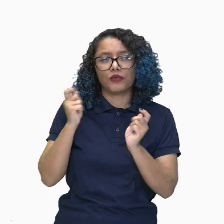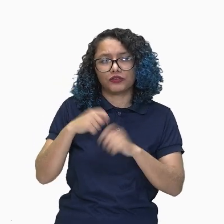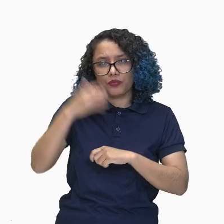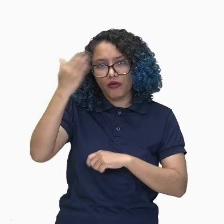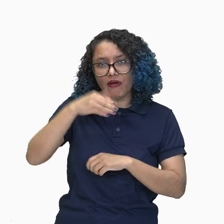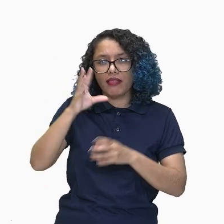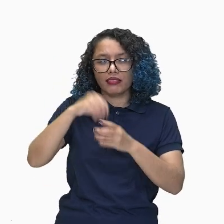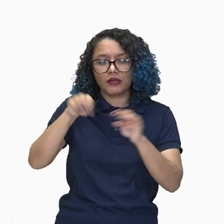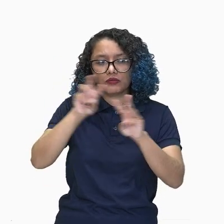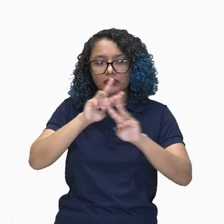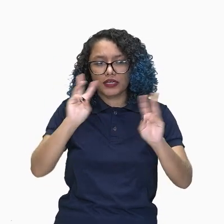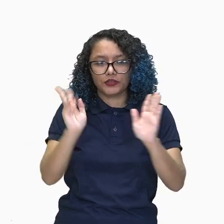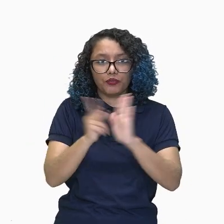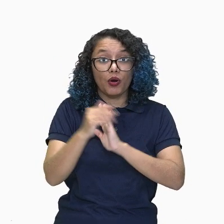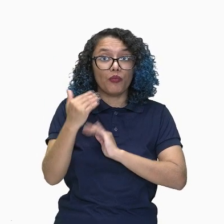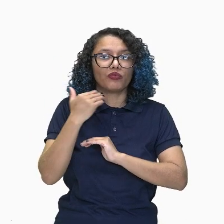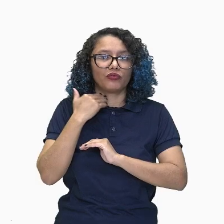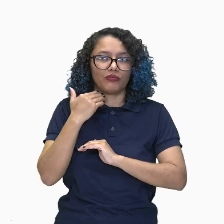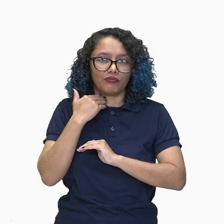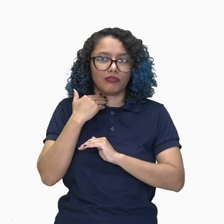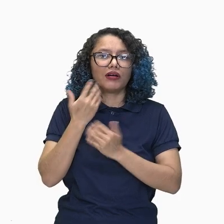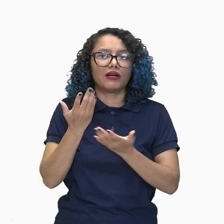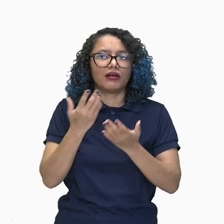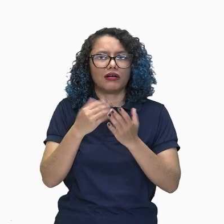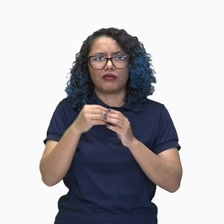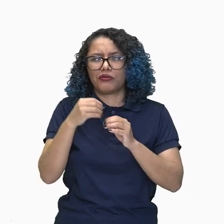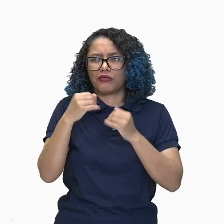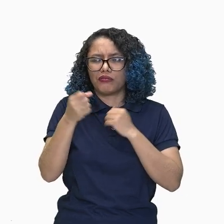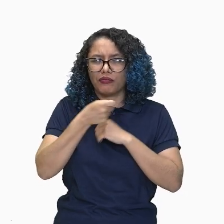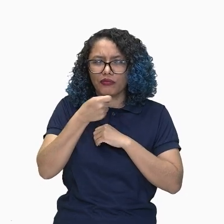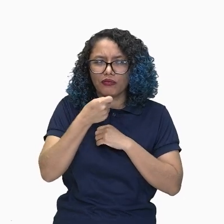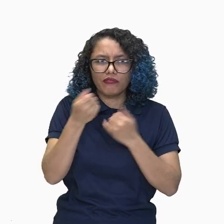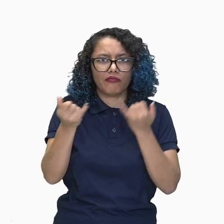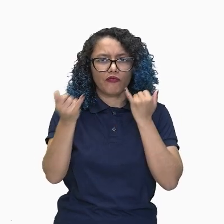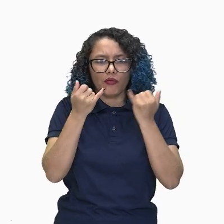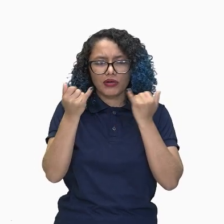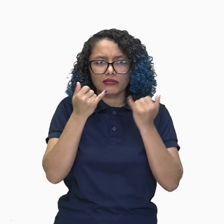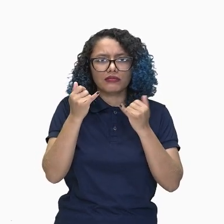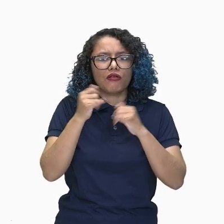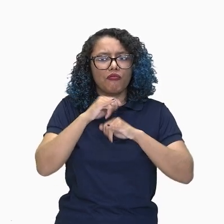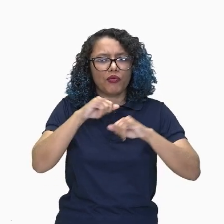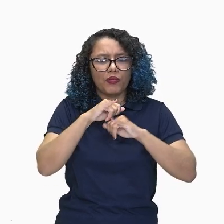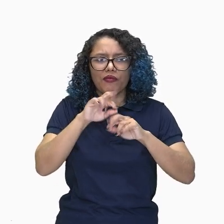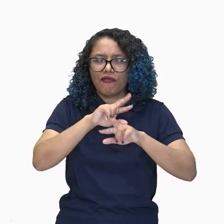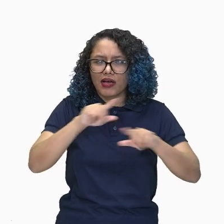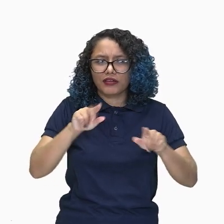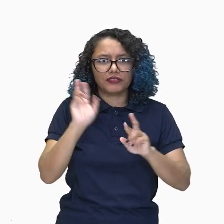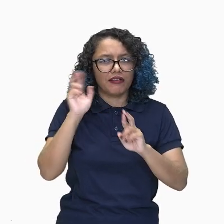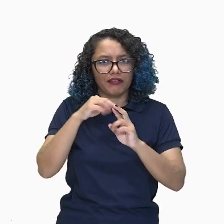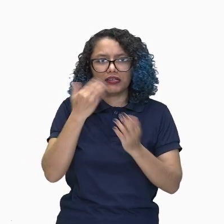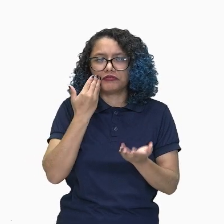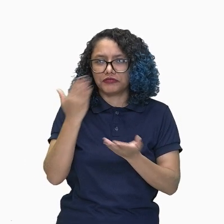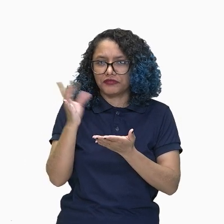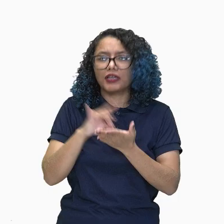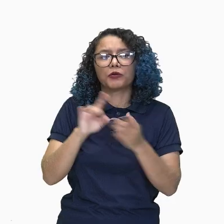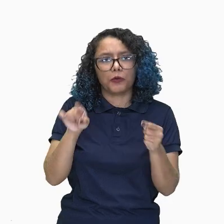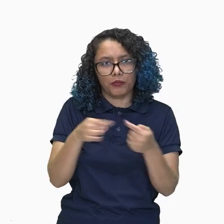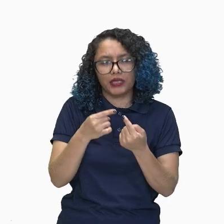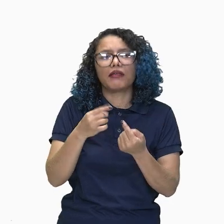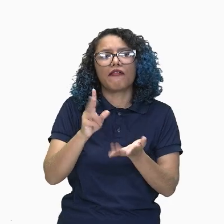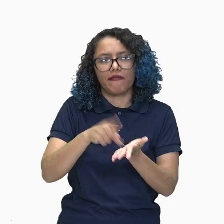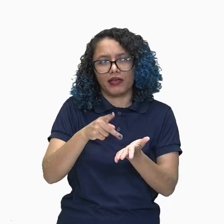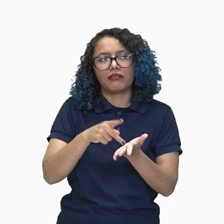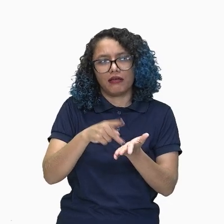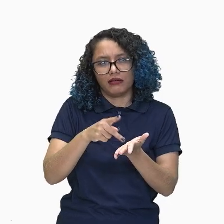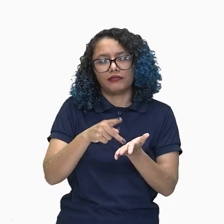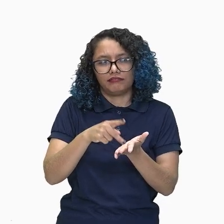Central, que publicou diversas reportagens, notícias sobre esses casos. Então, percebo que esse fato aí